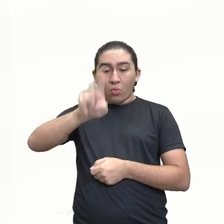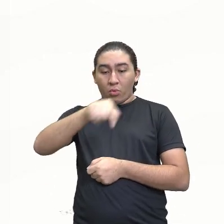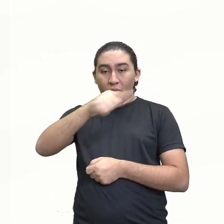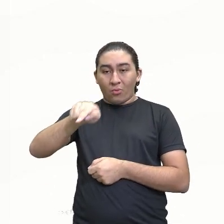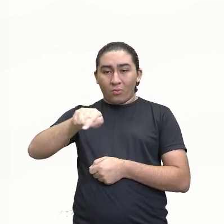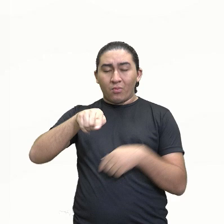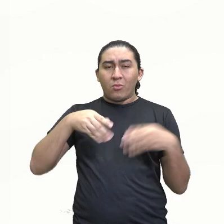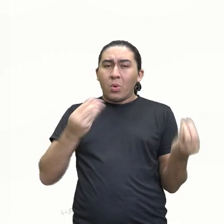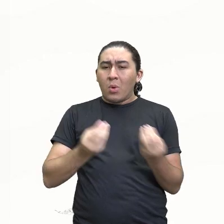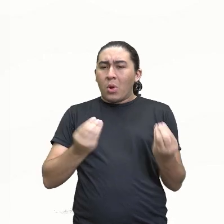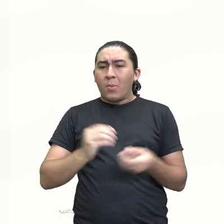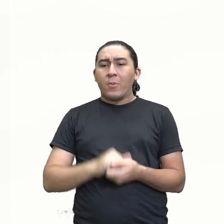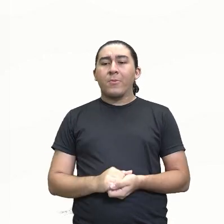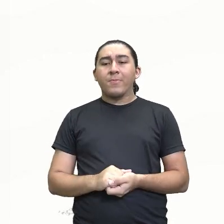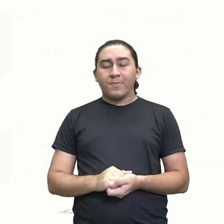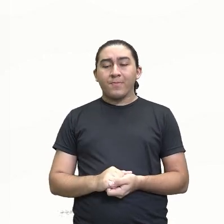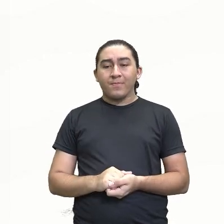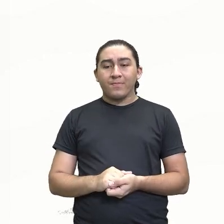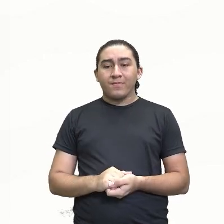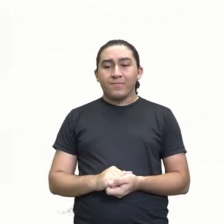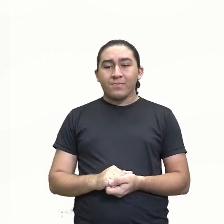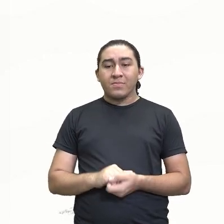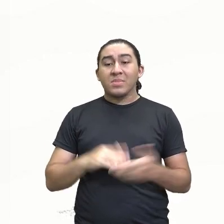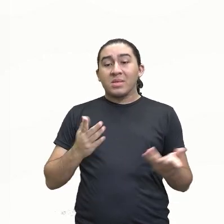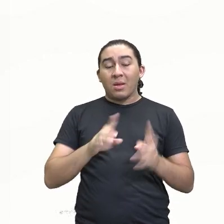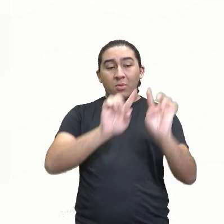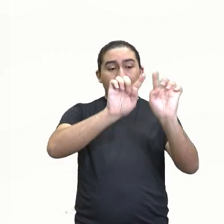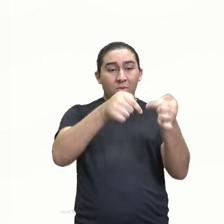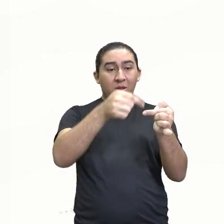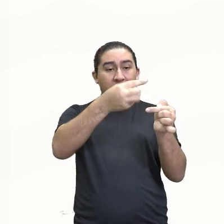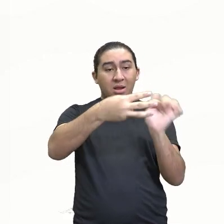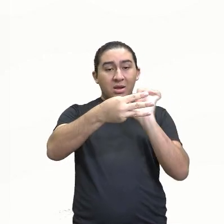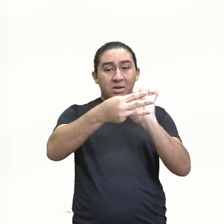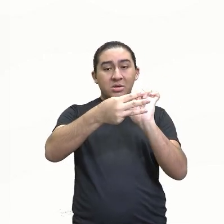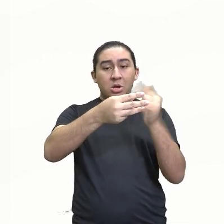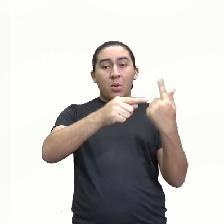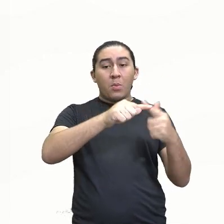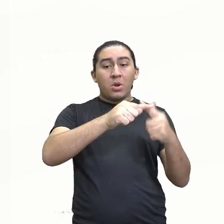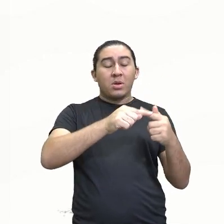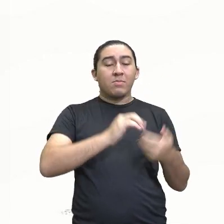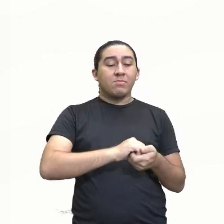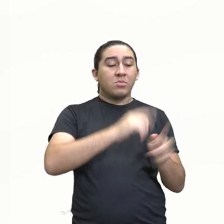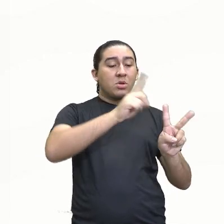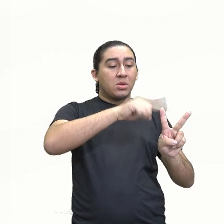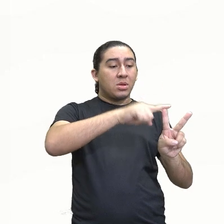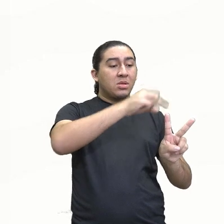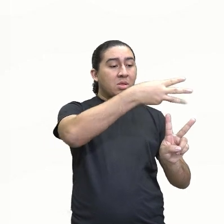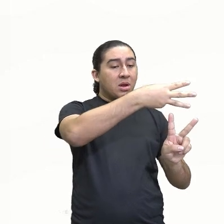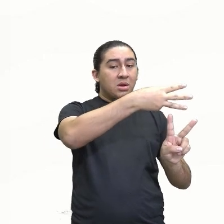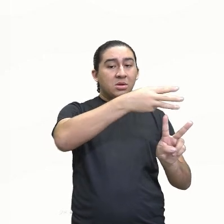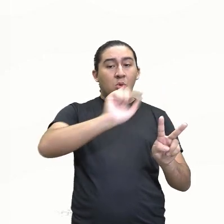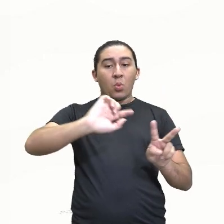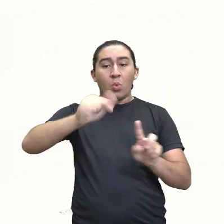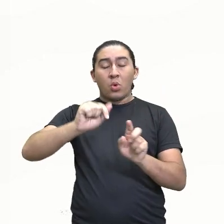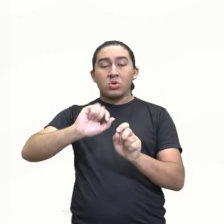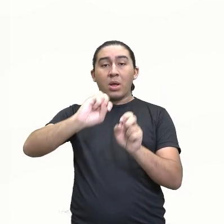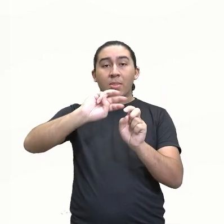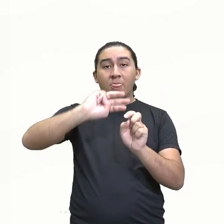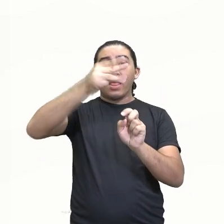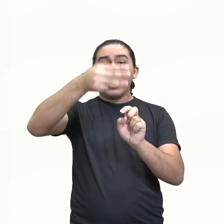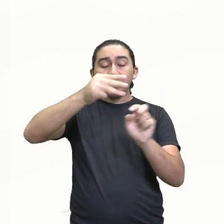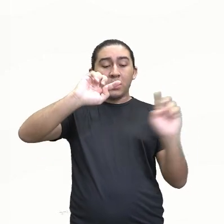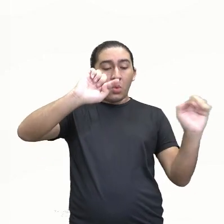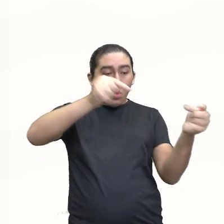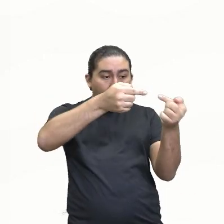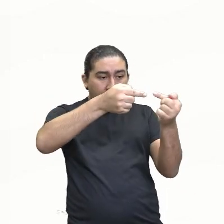raiz. Ou seja, o expoente aqui vai ser igual a 3. Porque raiz cúbica, você simplifica aqui com o cubo.